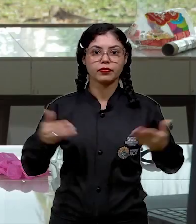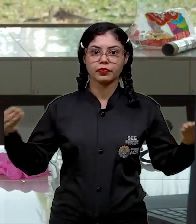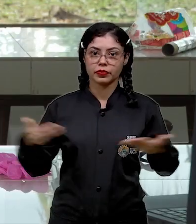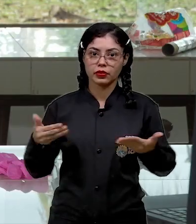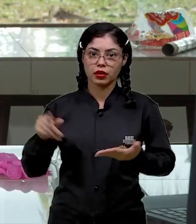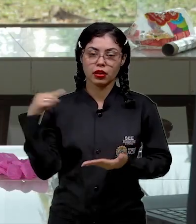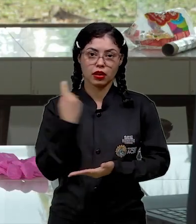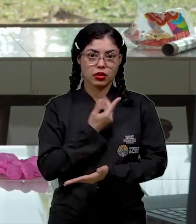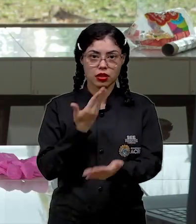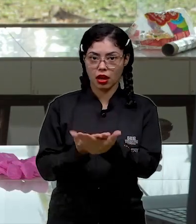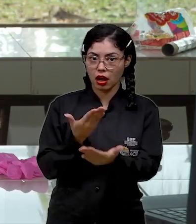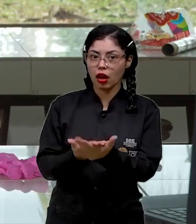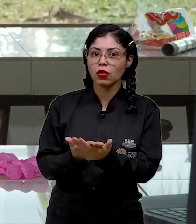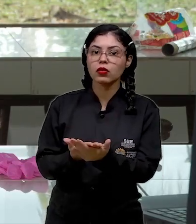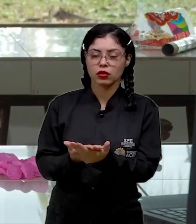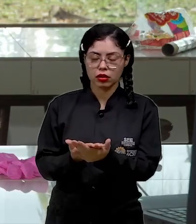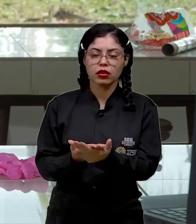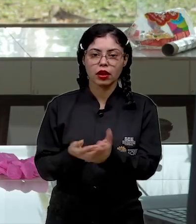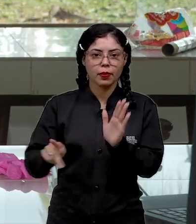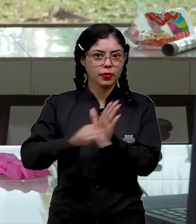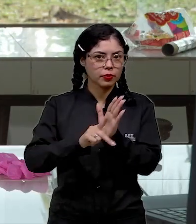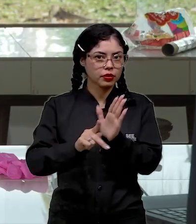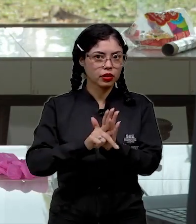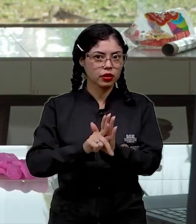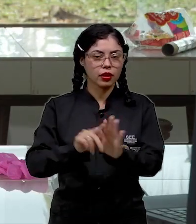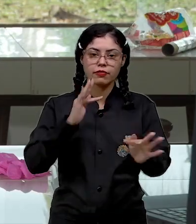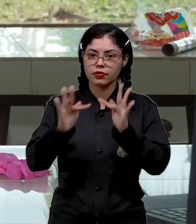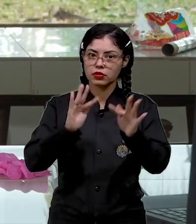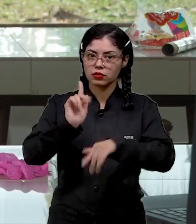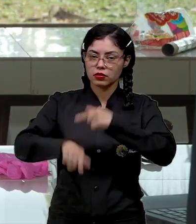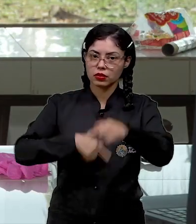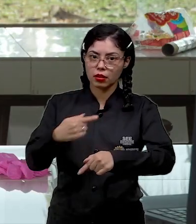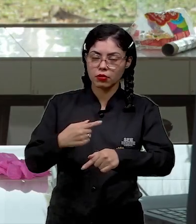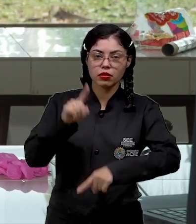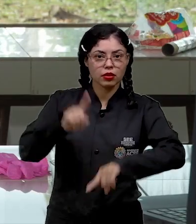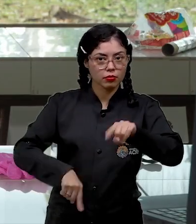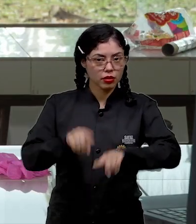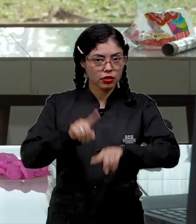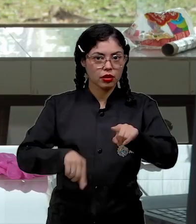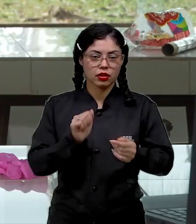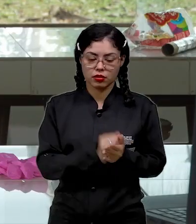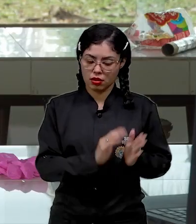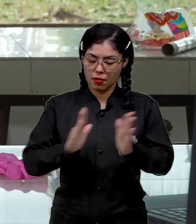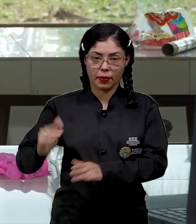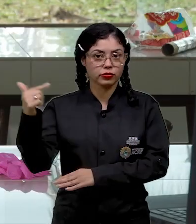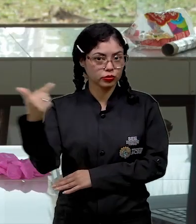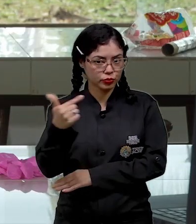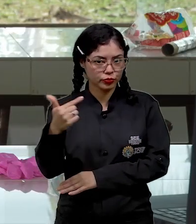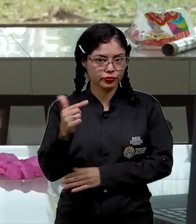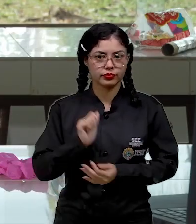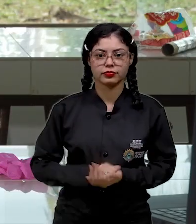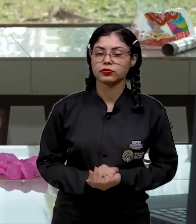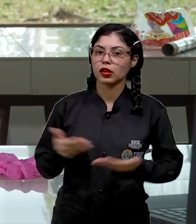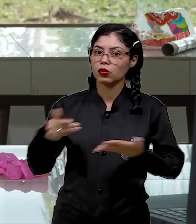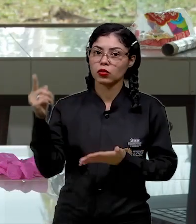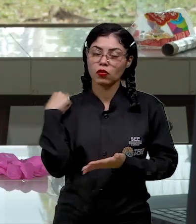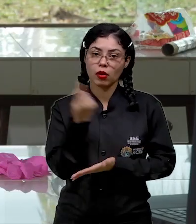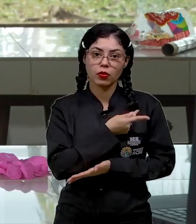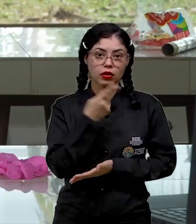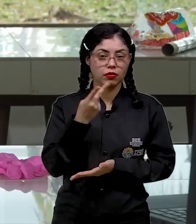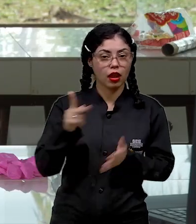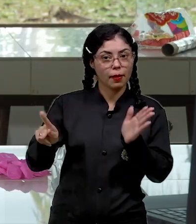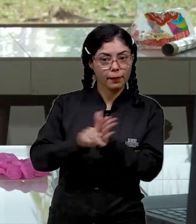nossa aula sobre propriedades físico-químicas da matéria A, parte 2. Onde a gente vai falar ali sobre